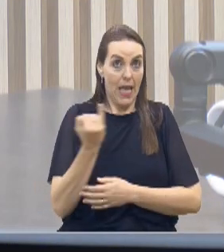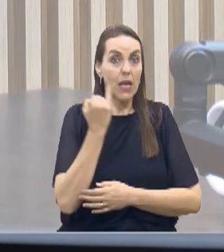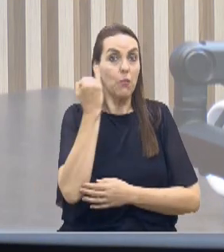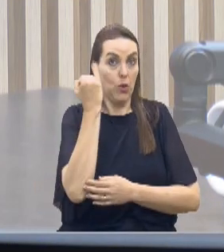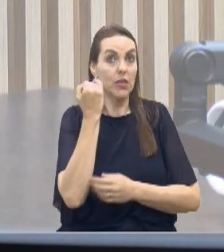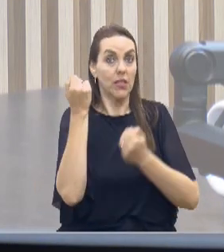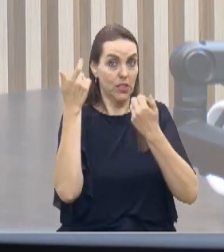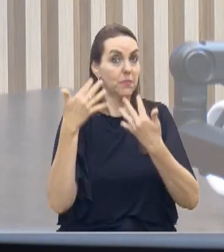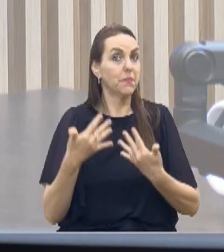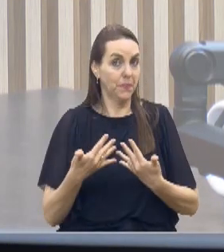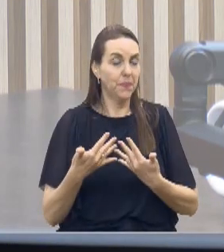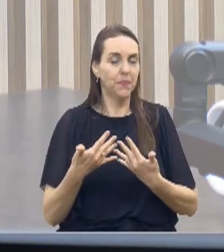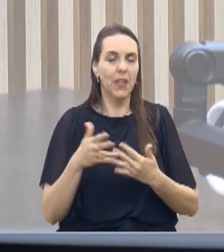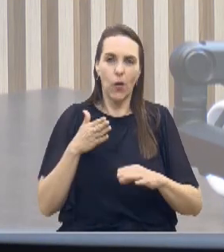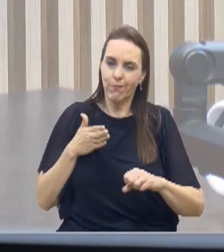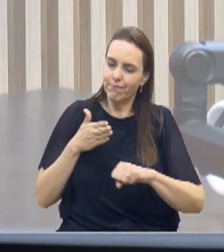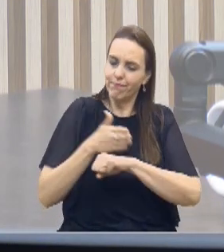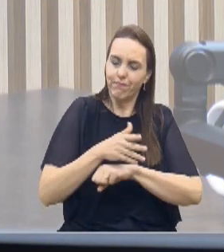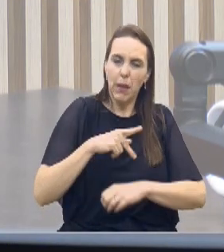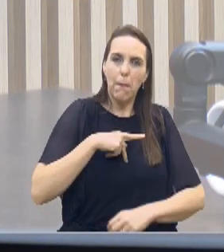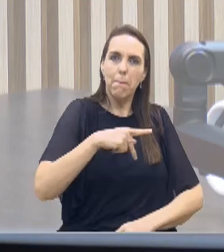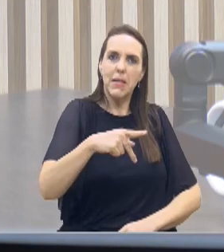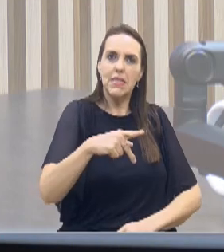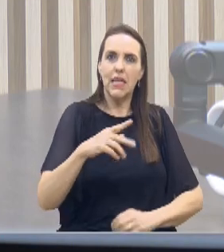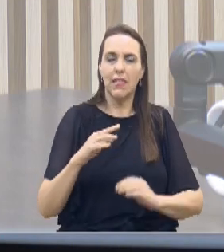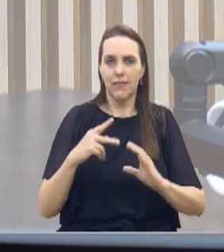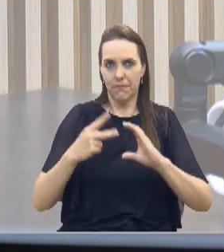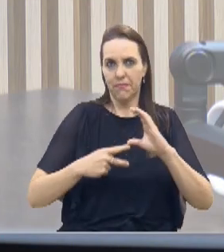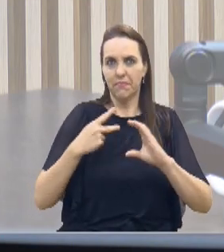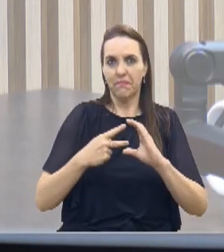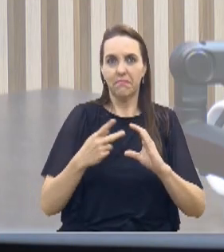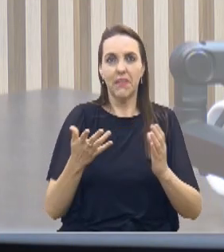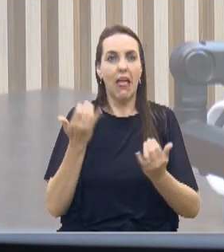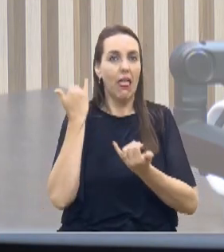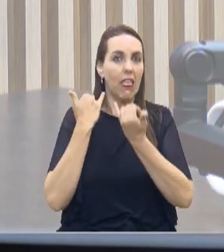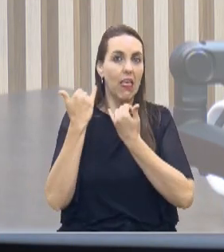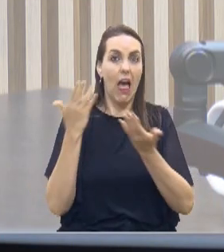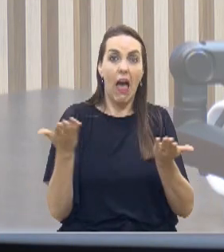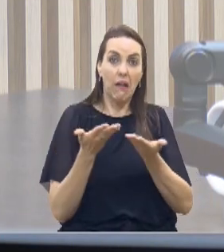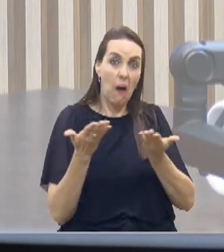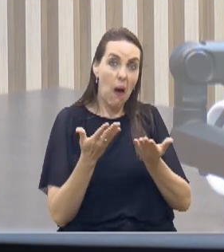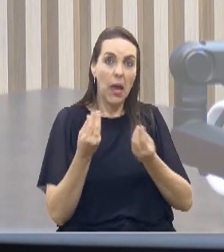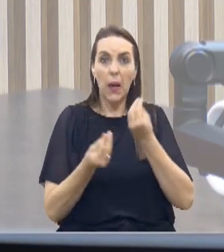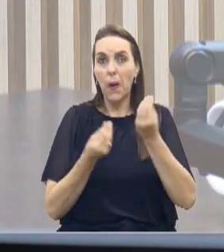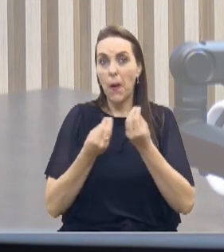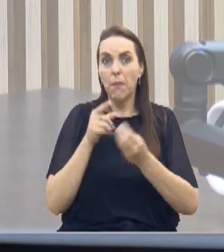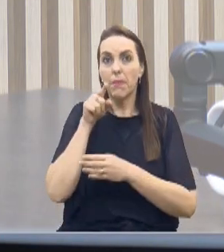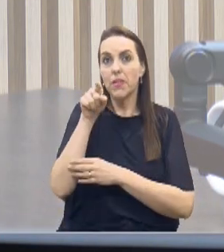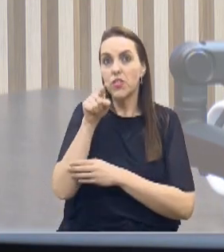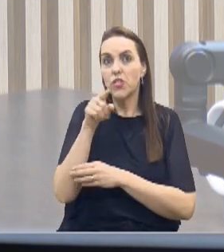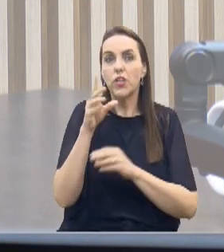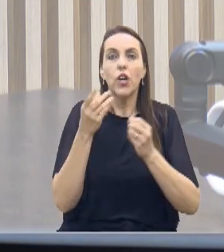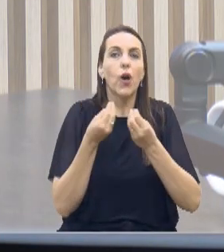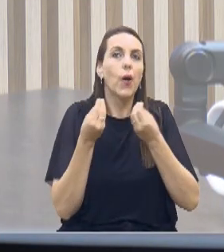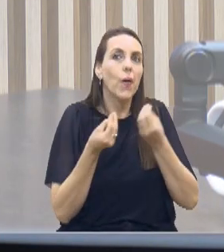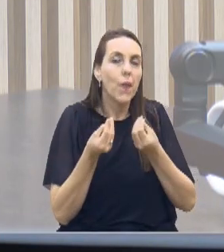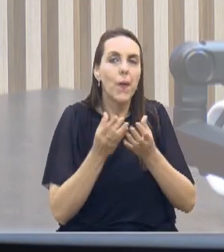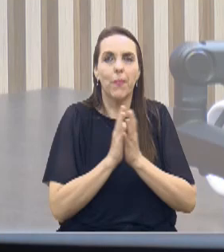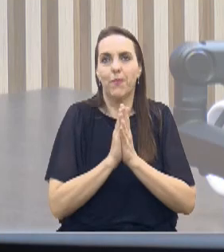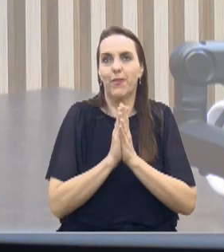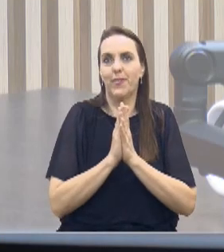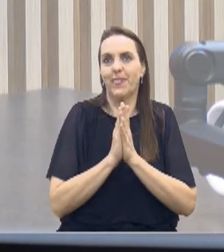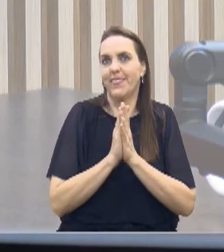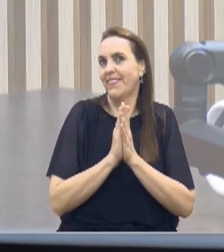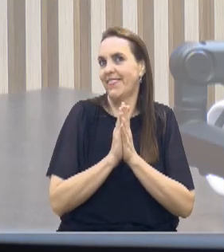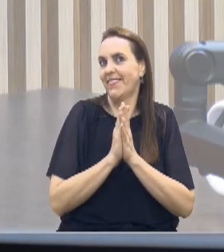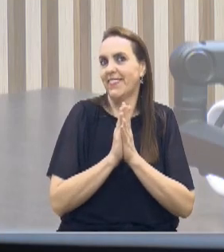presidente da casa, eu ouvi muito, mas e agora, como é que fica para ti? Porque, afinal, o prefeito né?